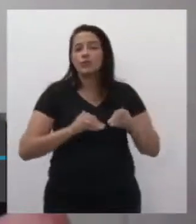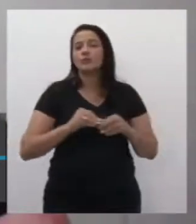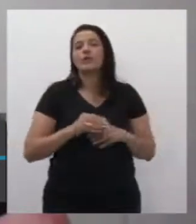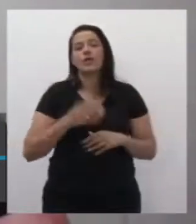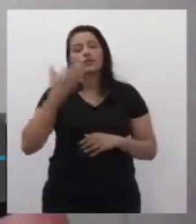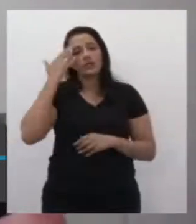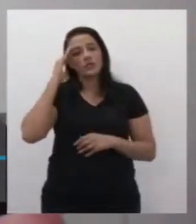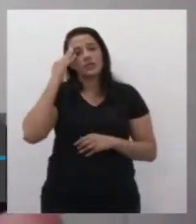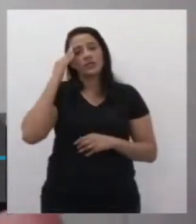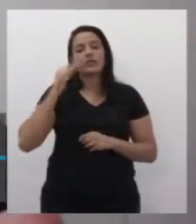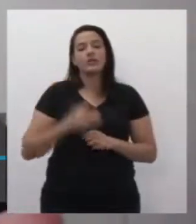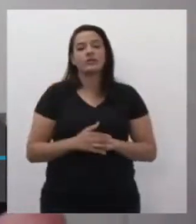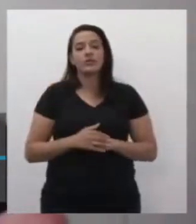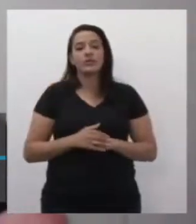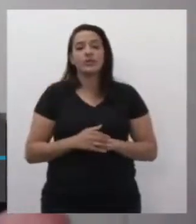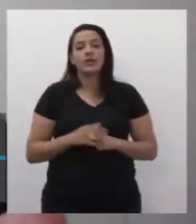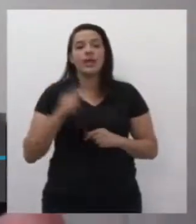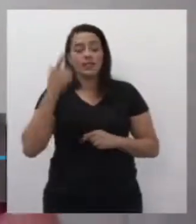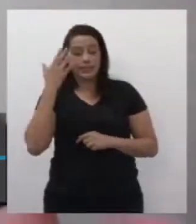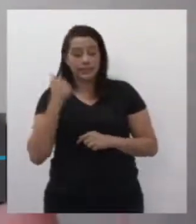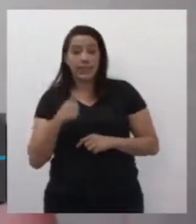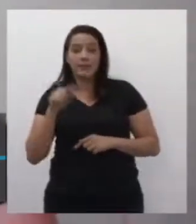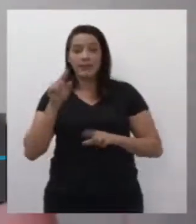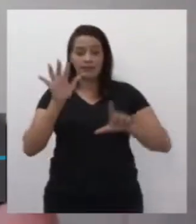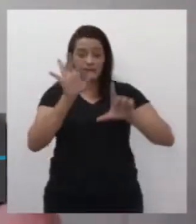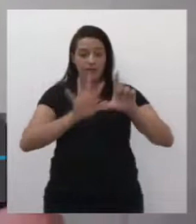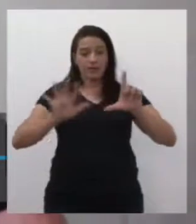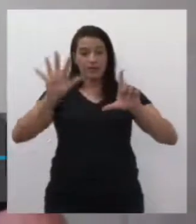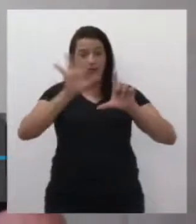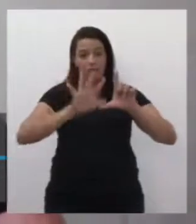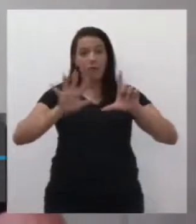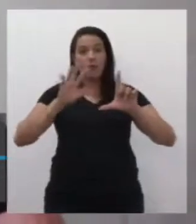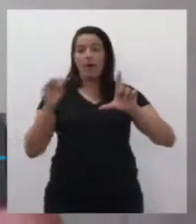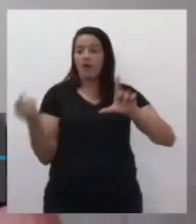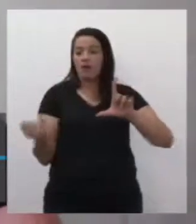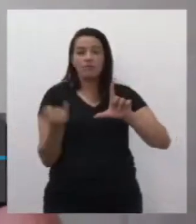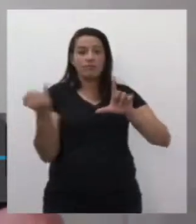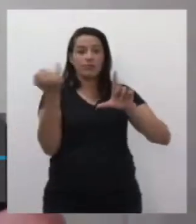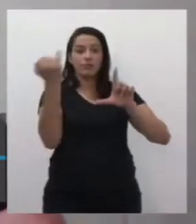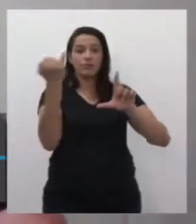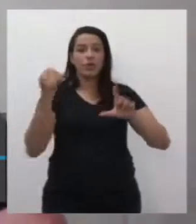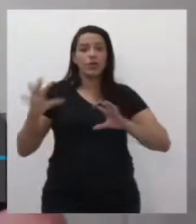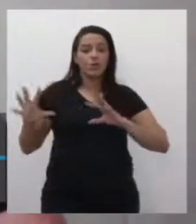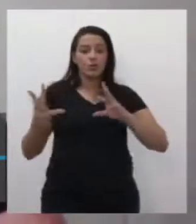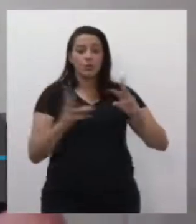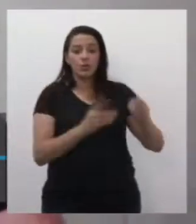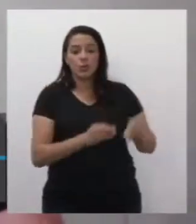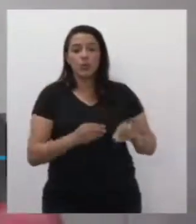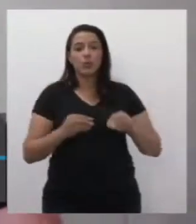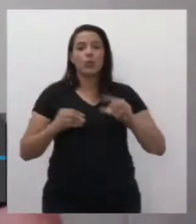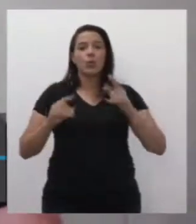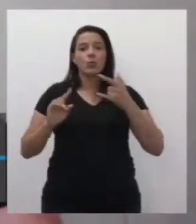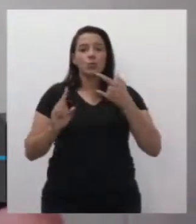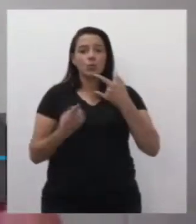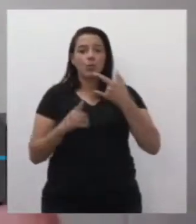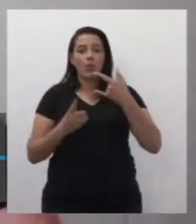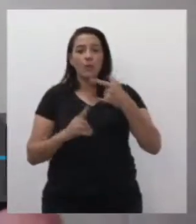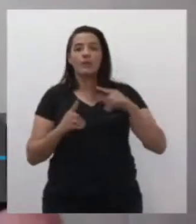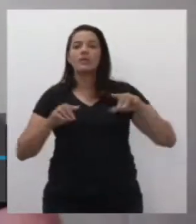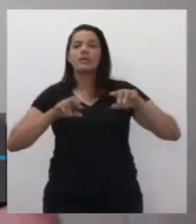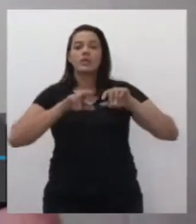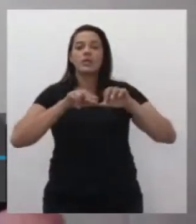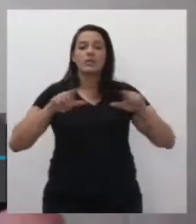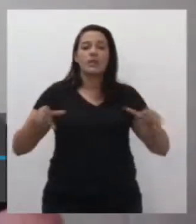gente entende o valor que uma plataforma como a Descomplica, com tanto conteúdo, com os testes,